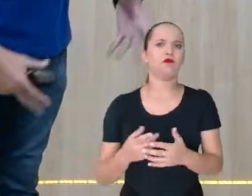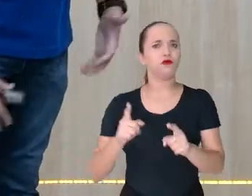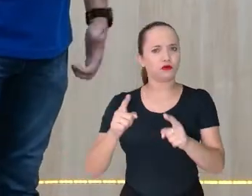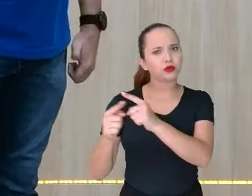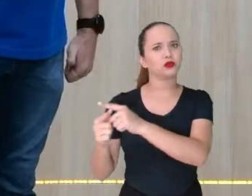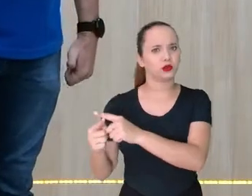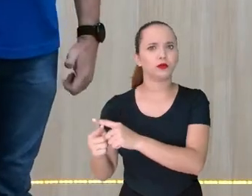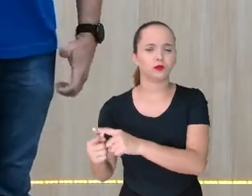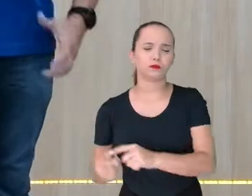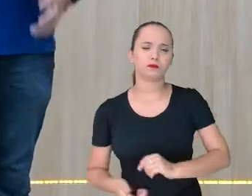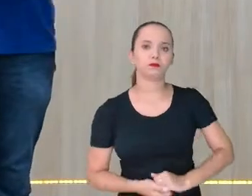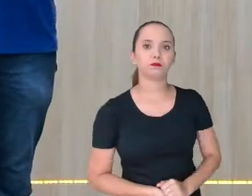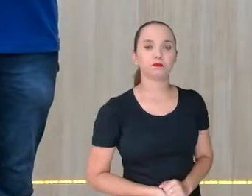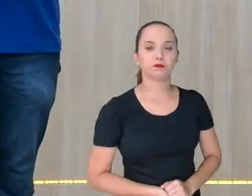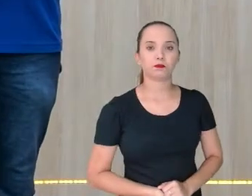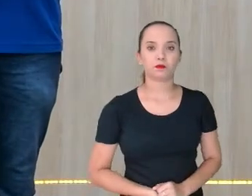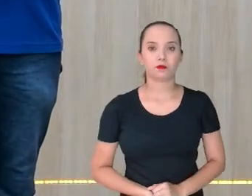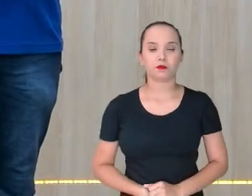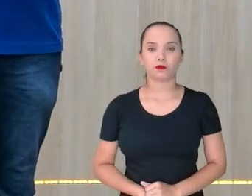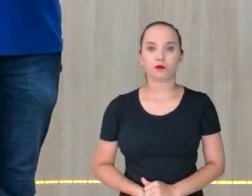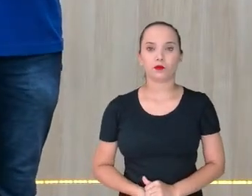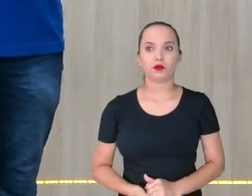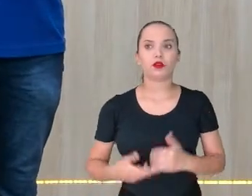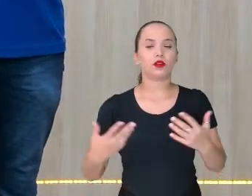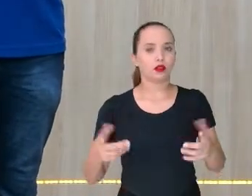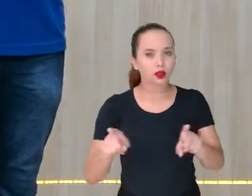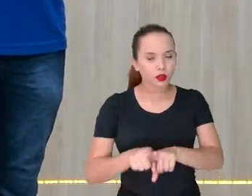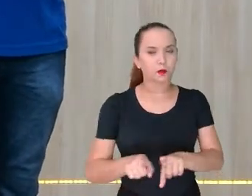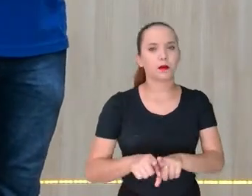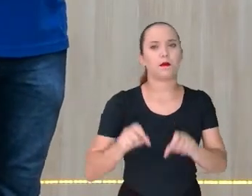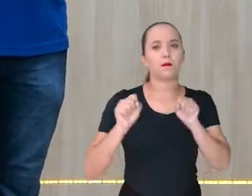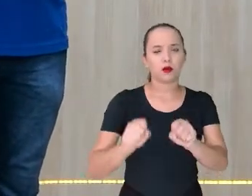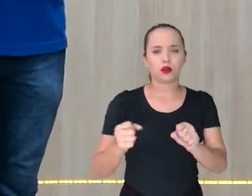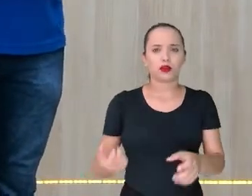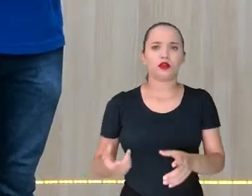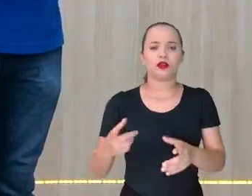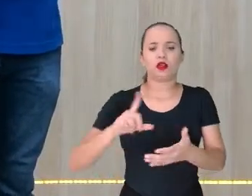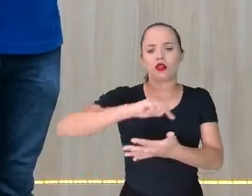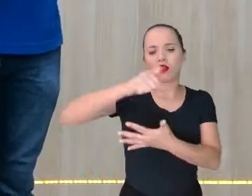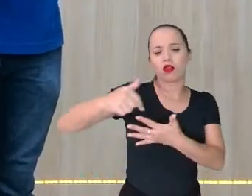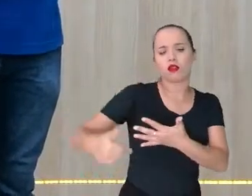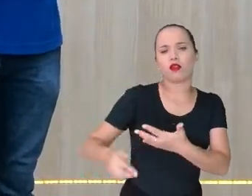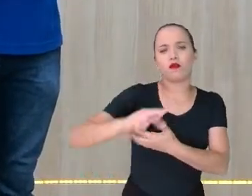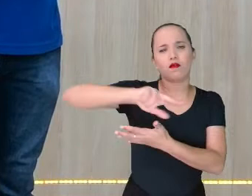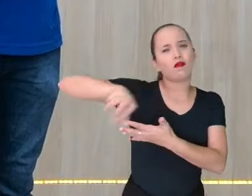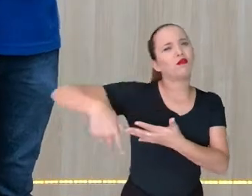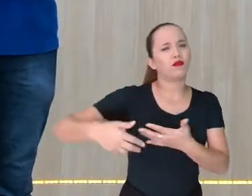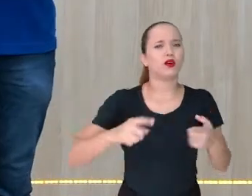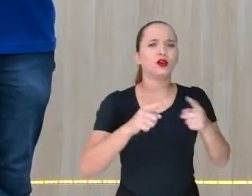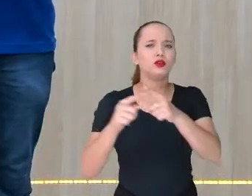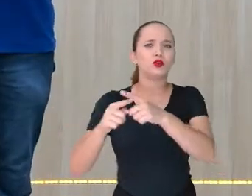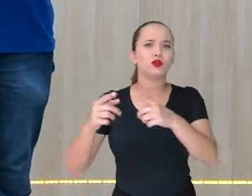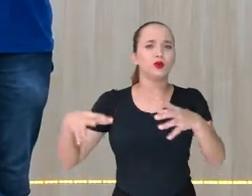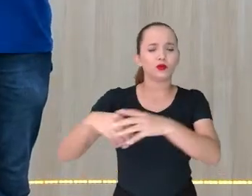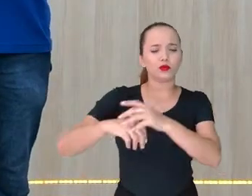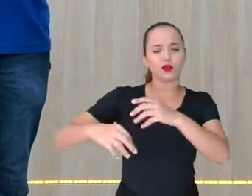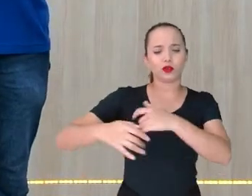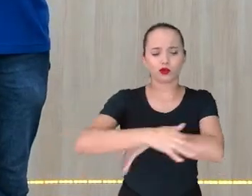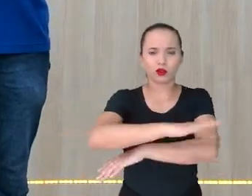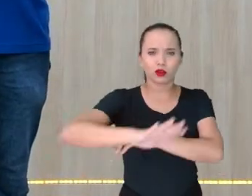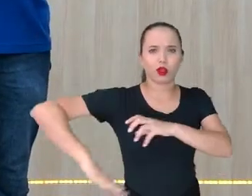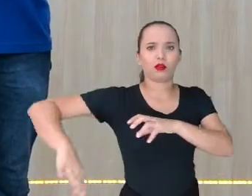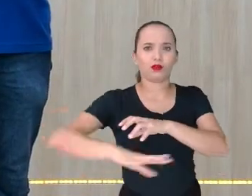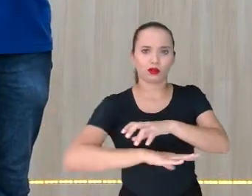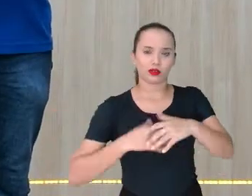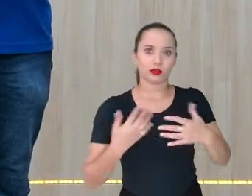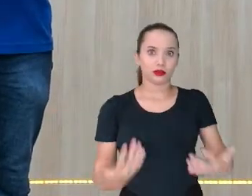magmática, né, professor Gilson? Isso. É intrusiva, extrusiva, nas formas de rochas, nos Isso. elementos naturais, os Aham. minerais.